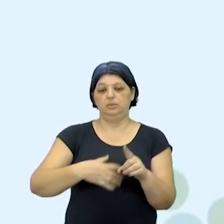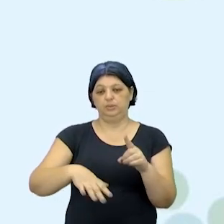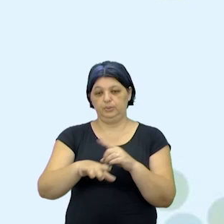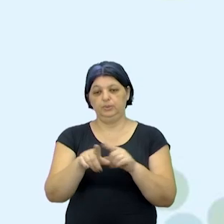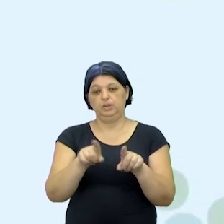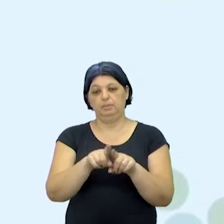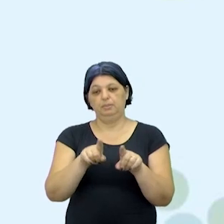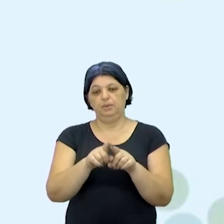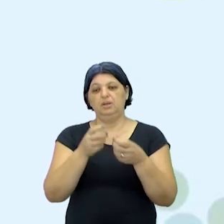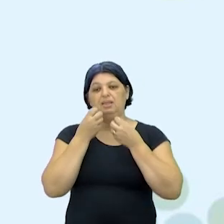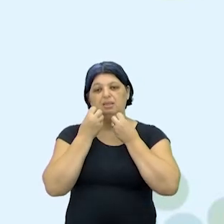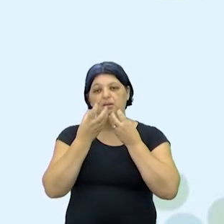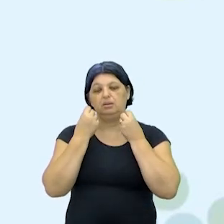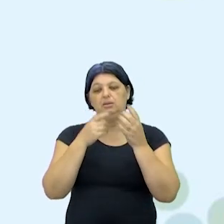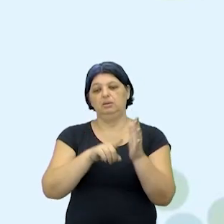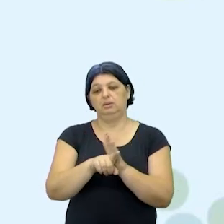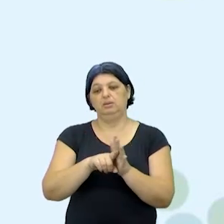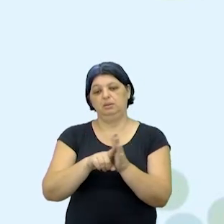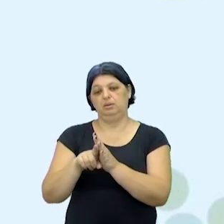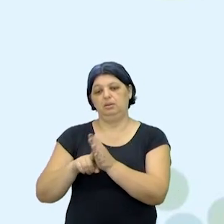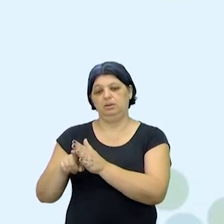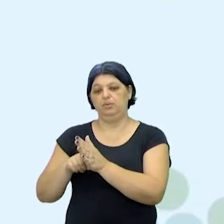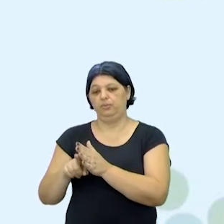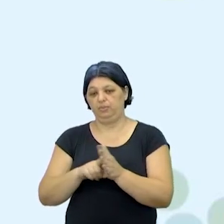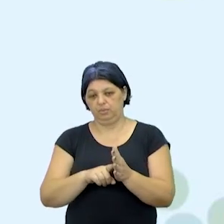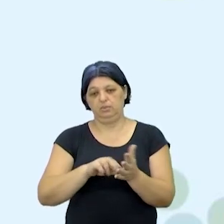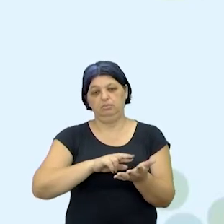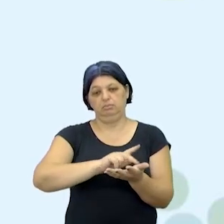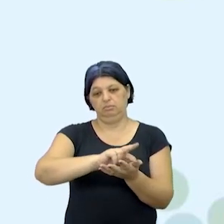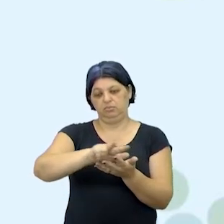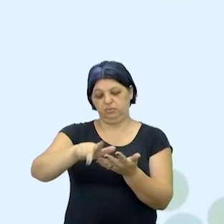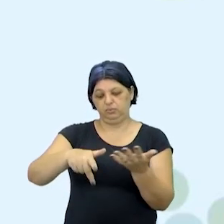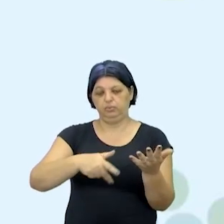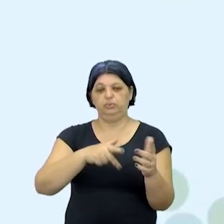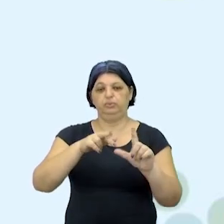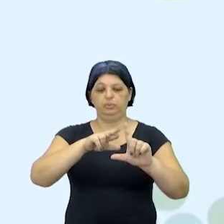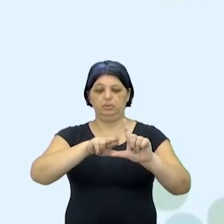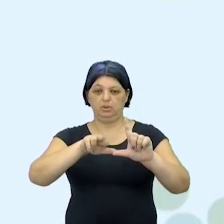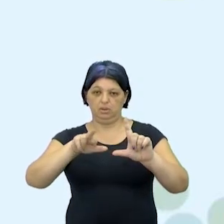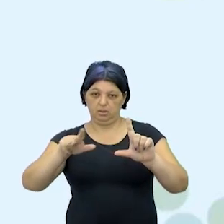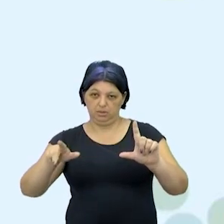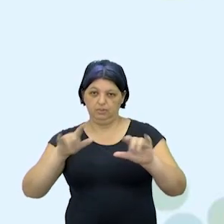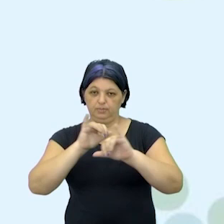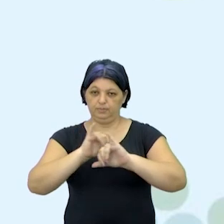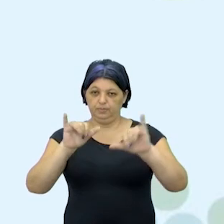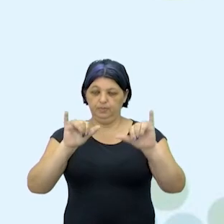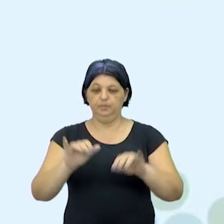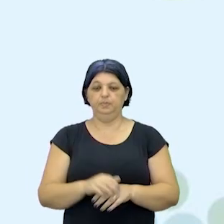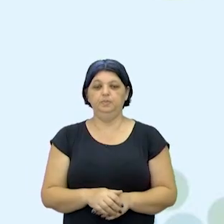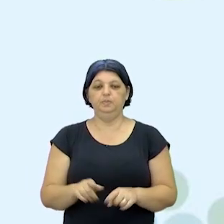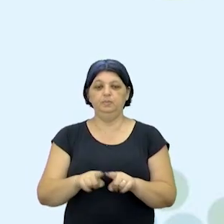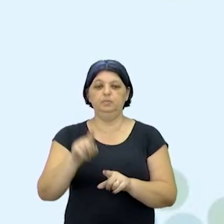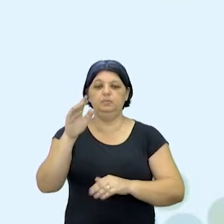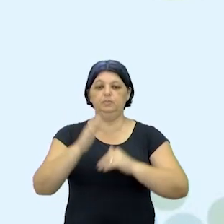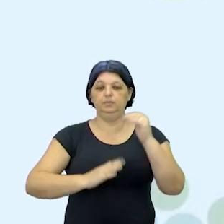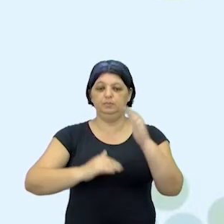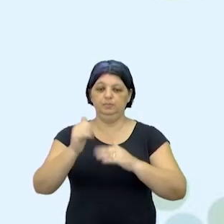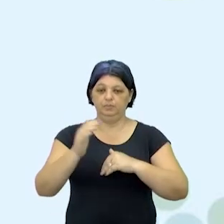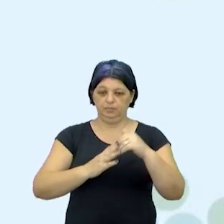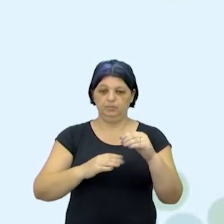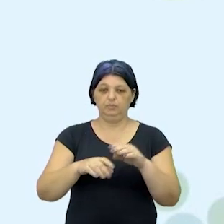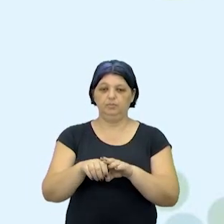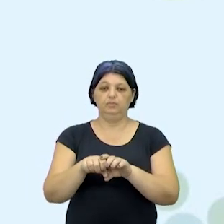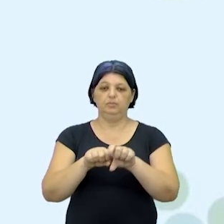dados e informações disponíveis em diferentes mídias. Então é isso. E temos também a habilidade da formação